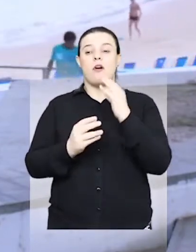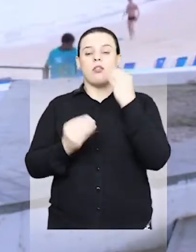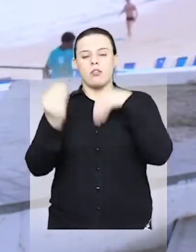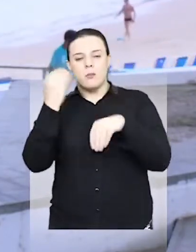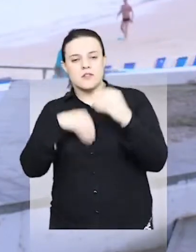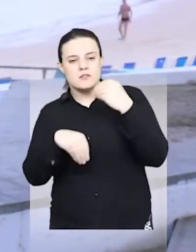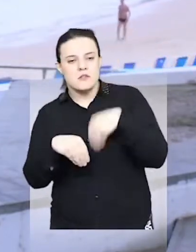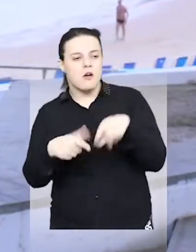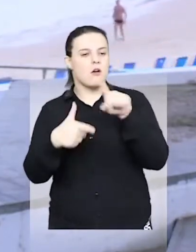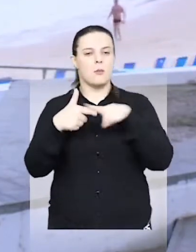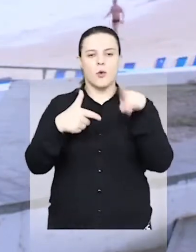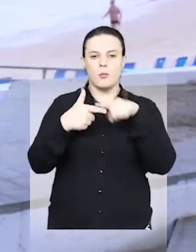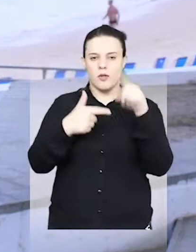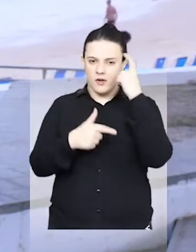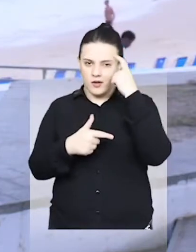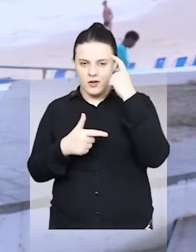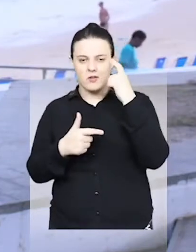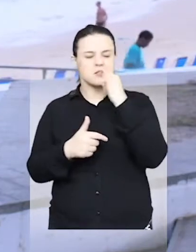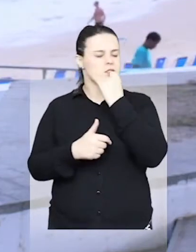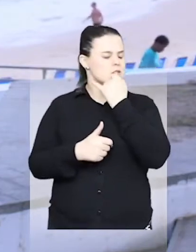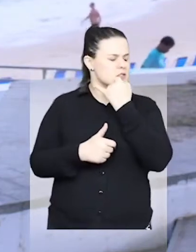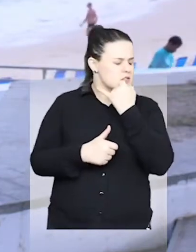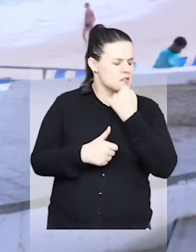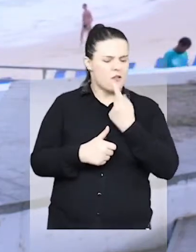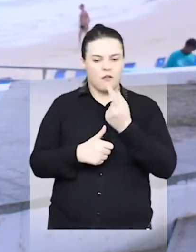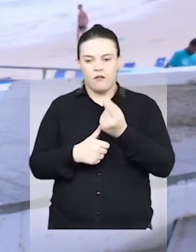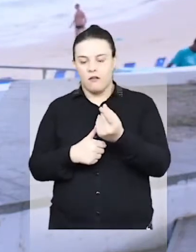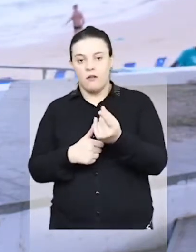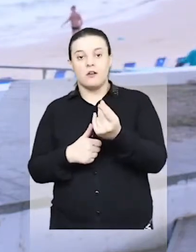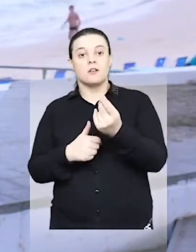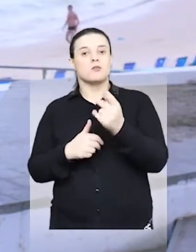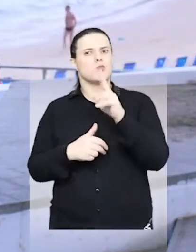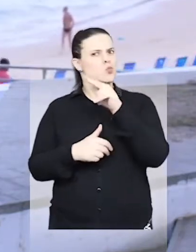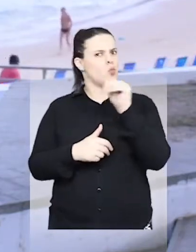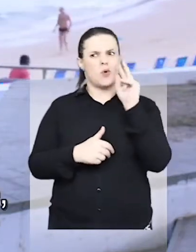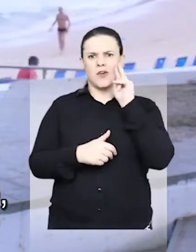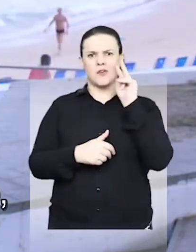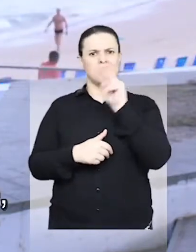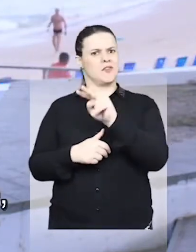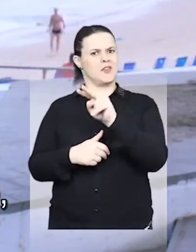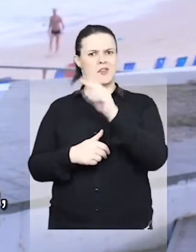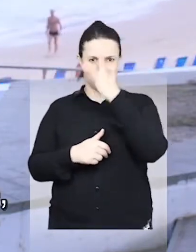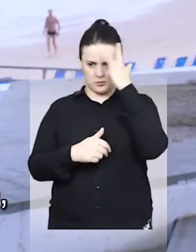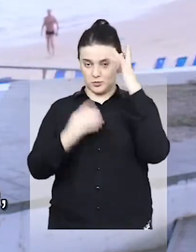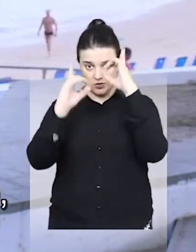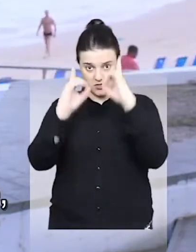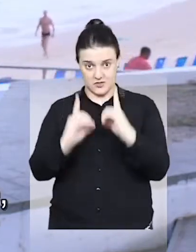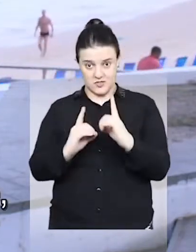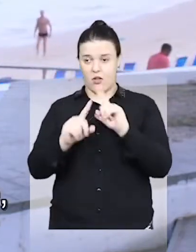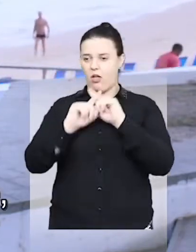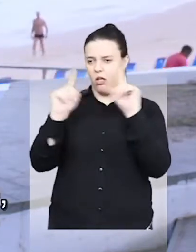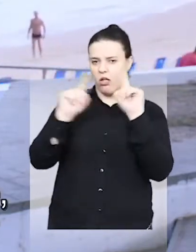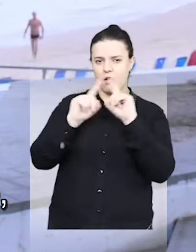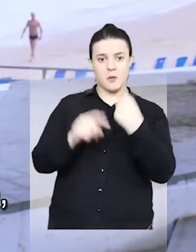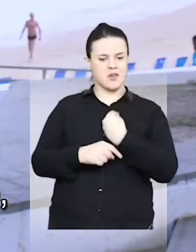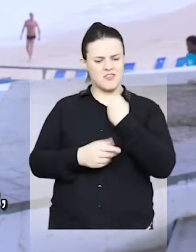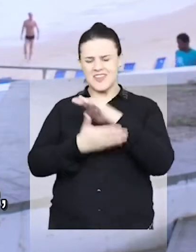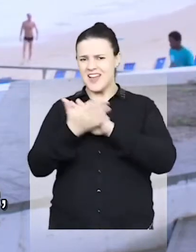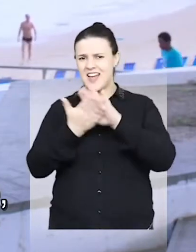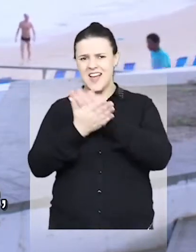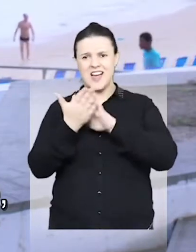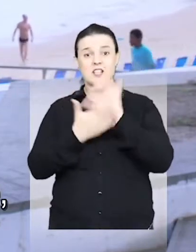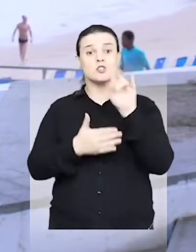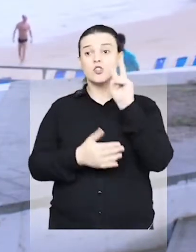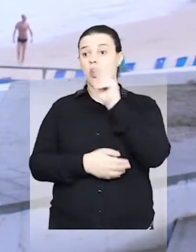ter uma depressão, ter um problema de cabeça, ter uma tristeza dentro de si. Eu nunca vi uma pessoa deficiente reclamar da vida